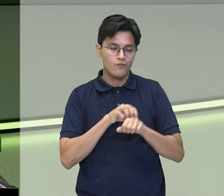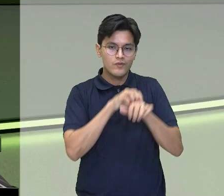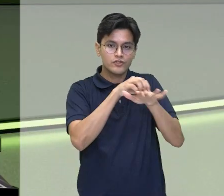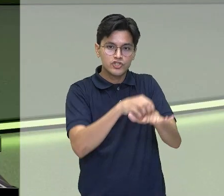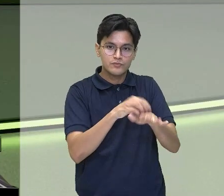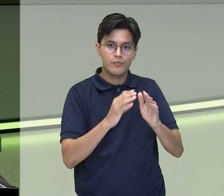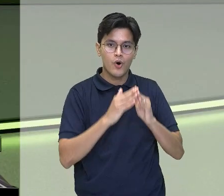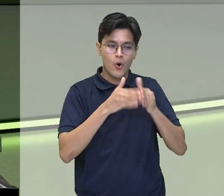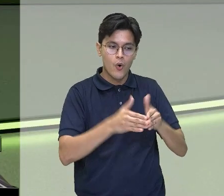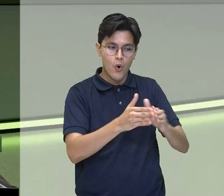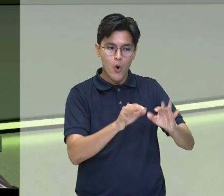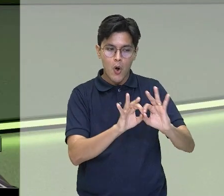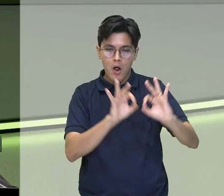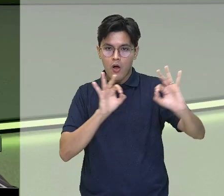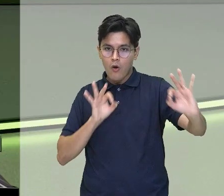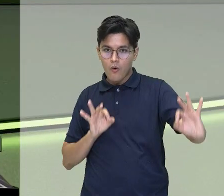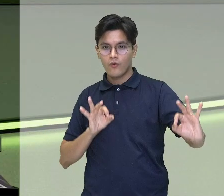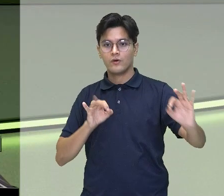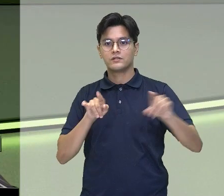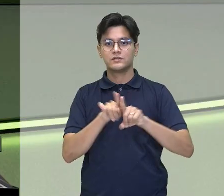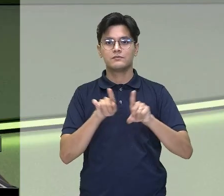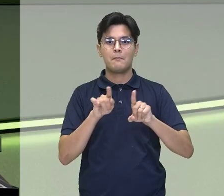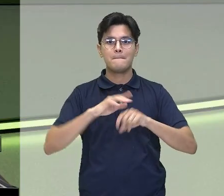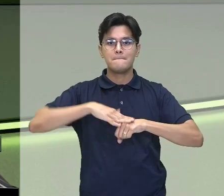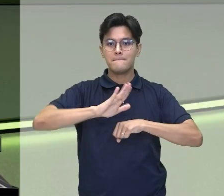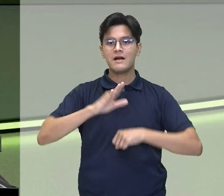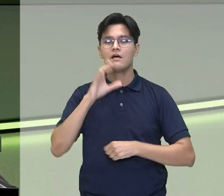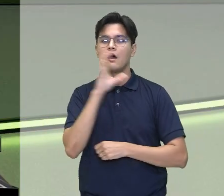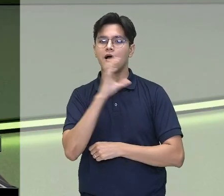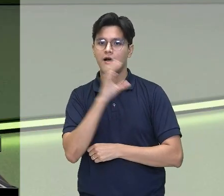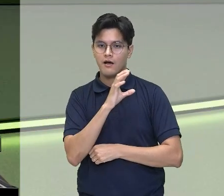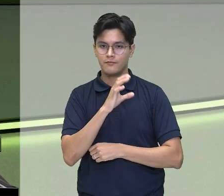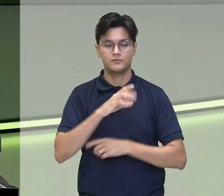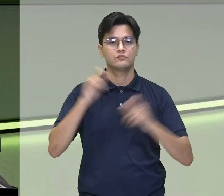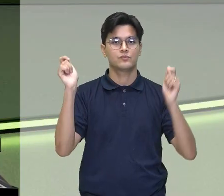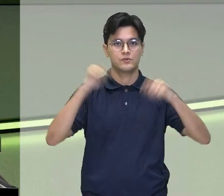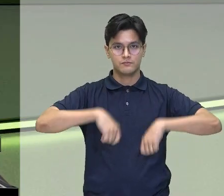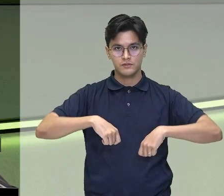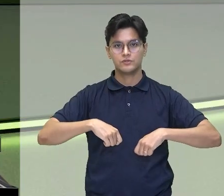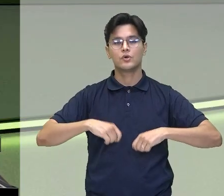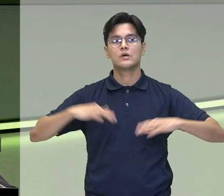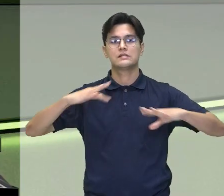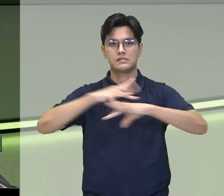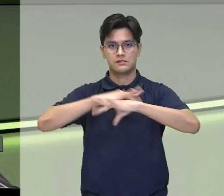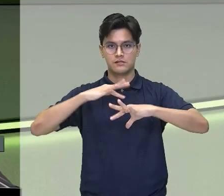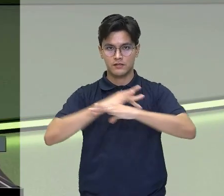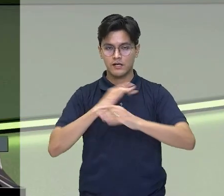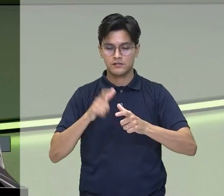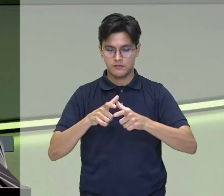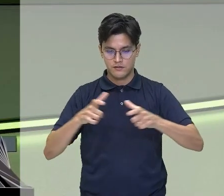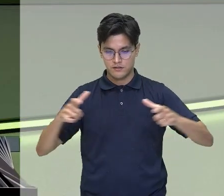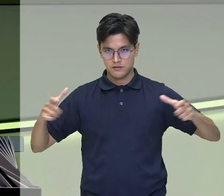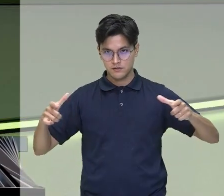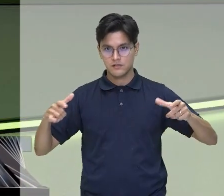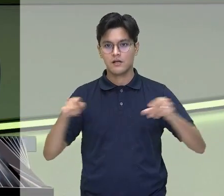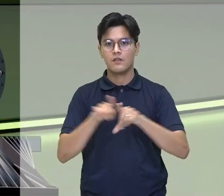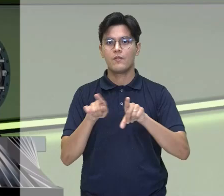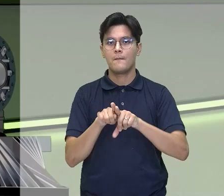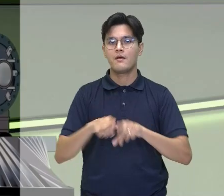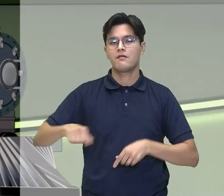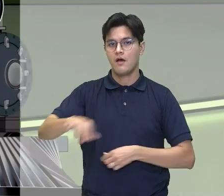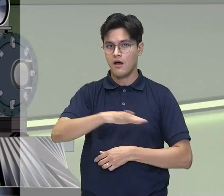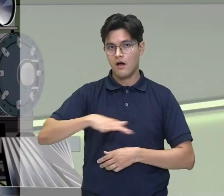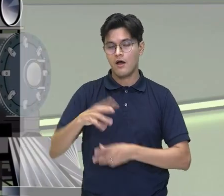Essa evolução impulsionou o crescimento das cidades, a expansão dos mercados e o surgimento de uma nova organização